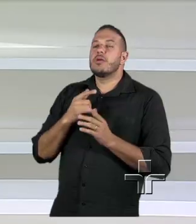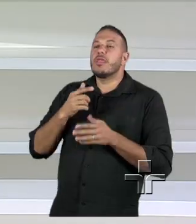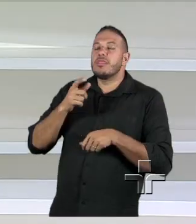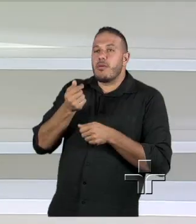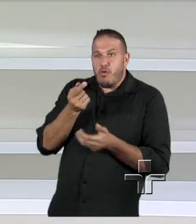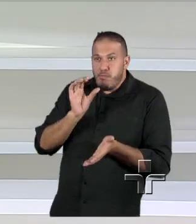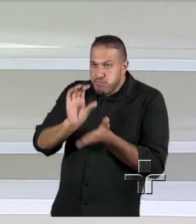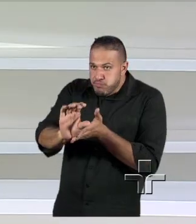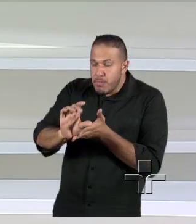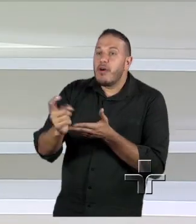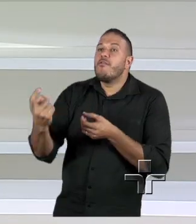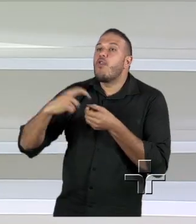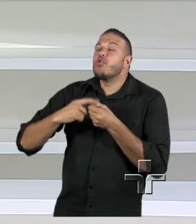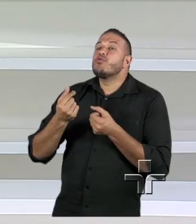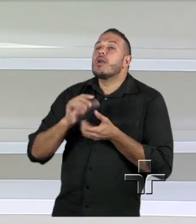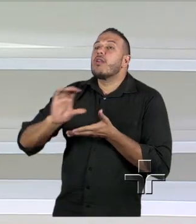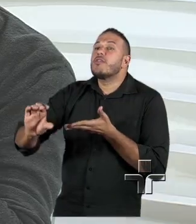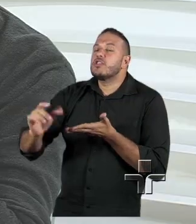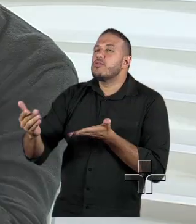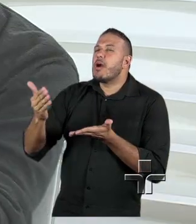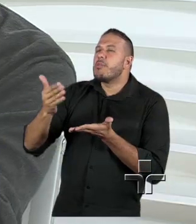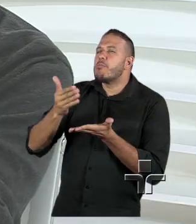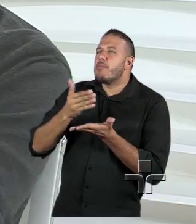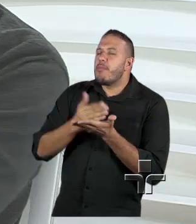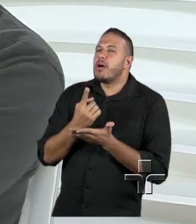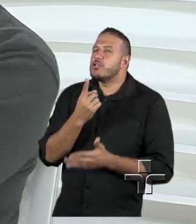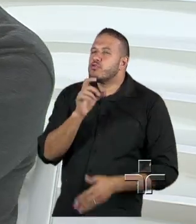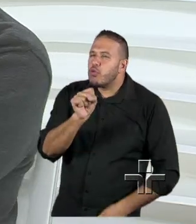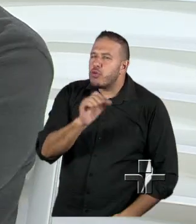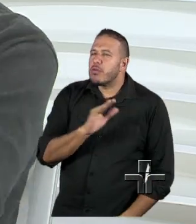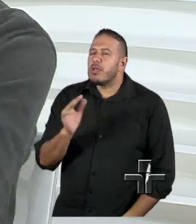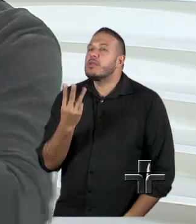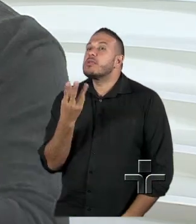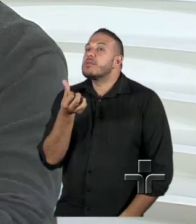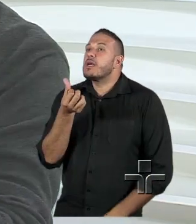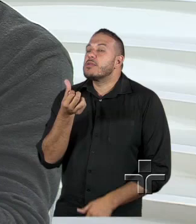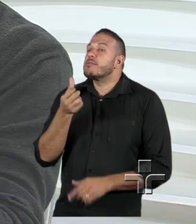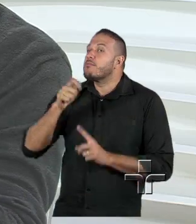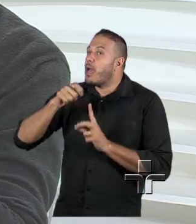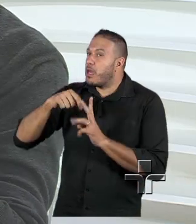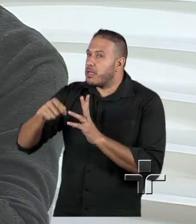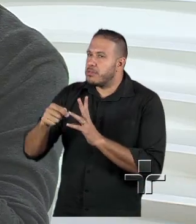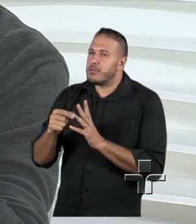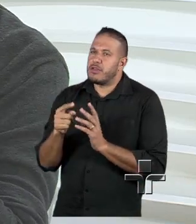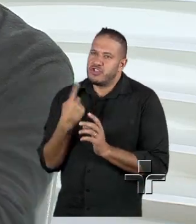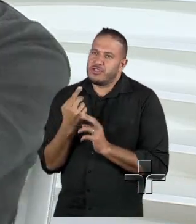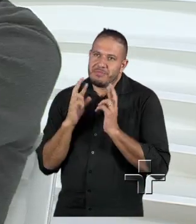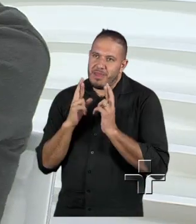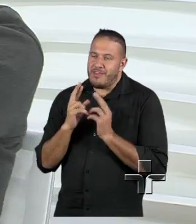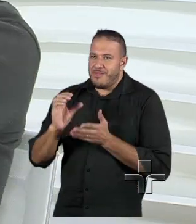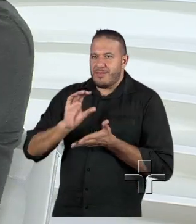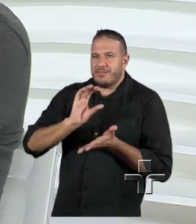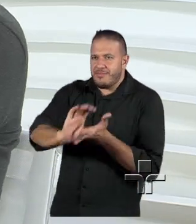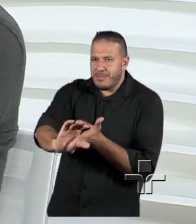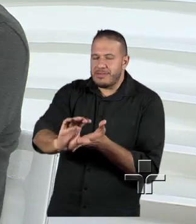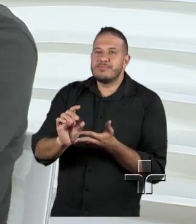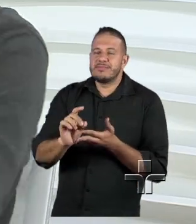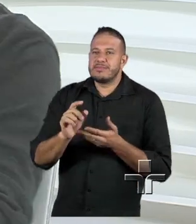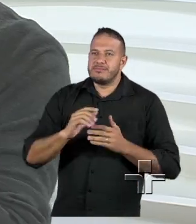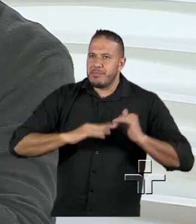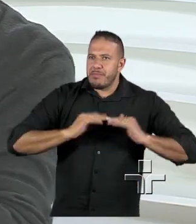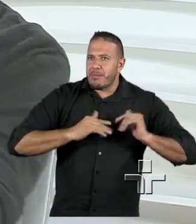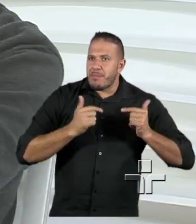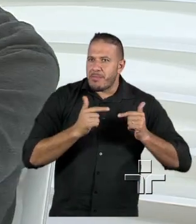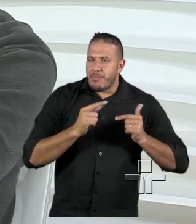é o que a gente espera. E, de novo, a gente sempre quer que venha antes do tempo, né? Porque o camarada ganha dinheiro e faz mais